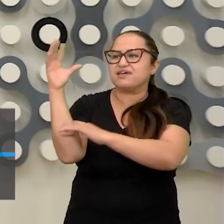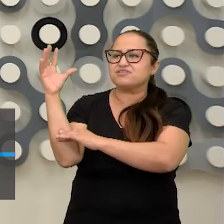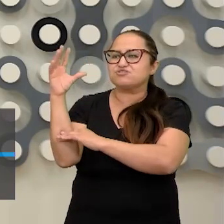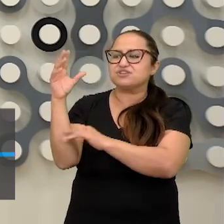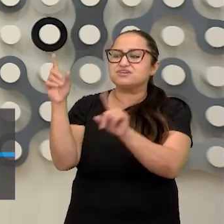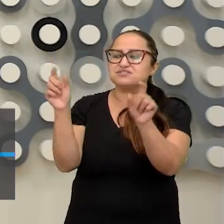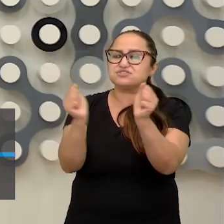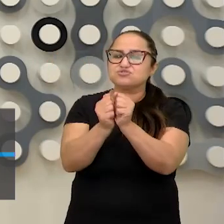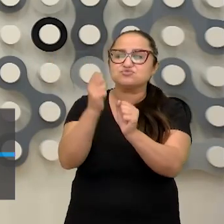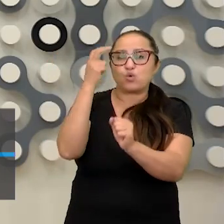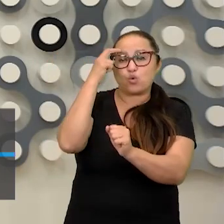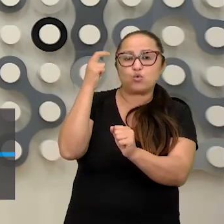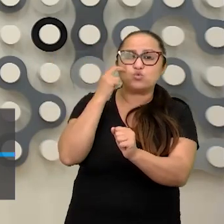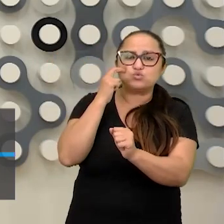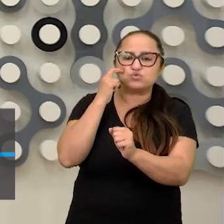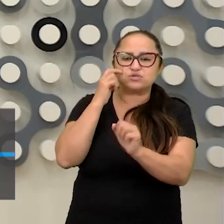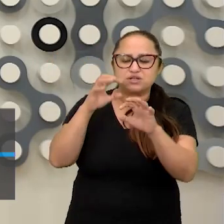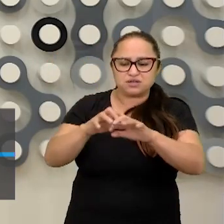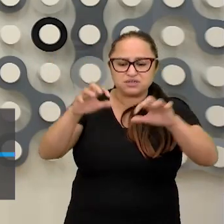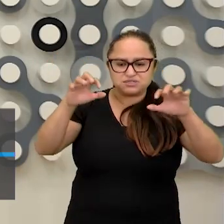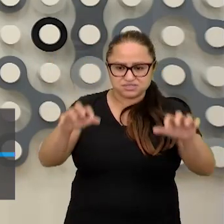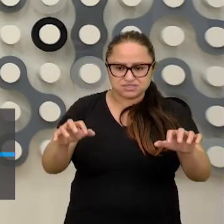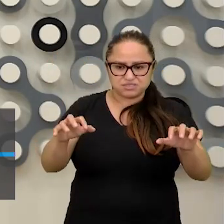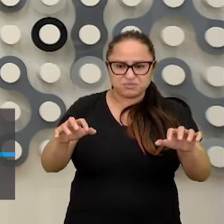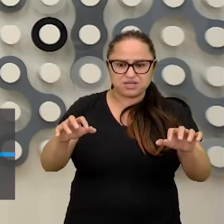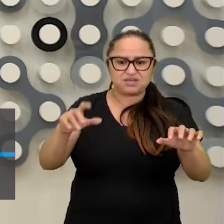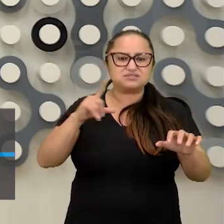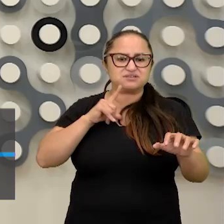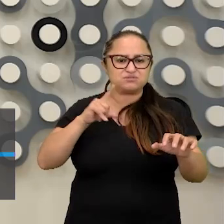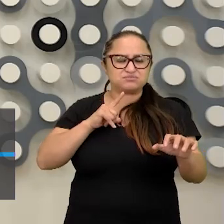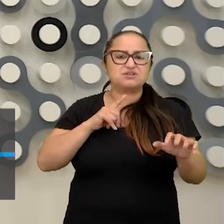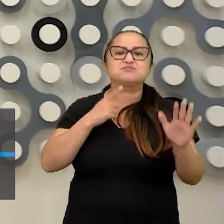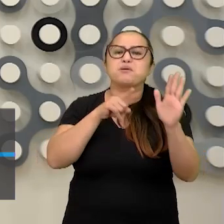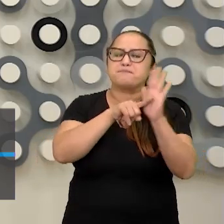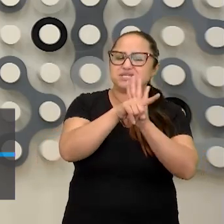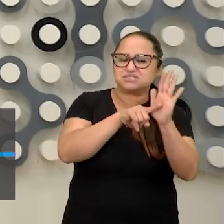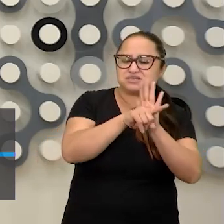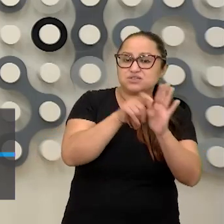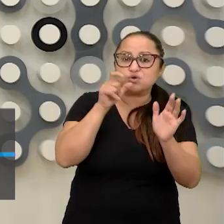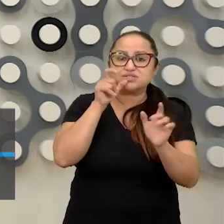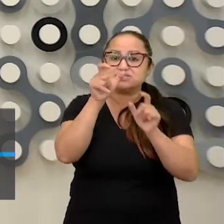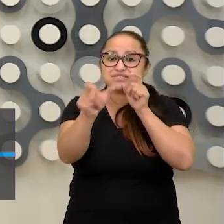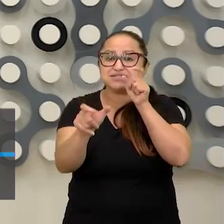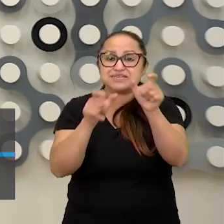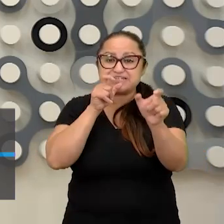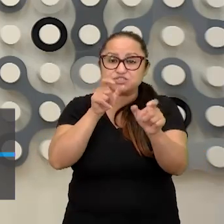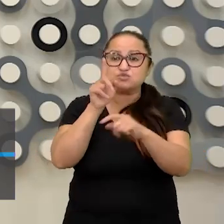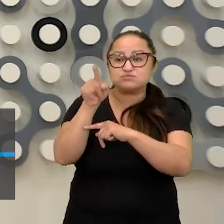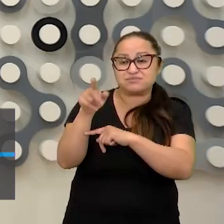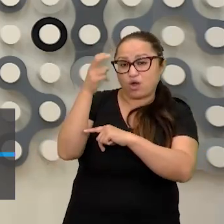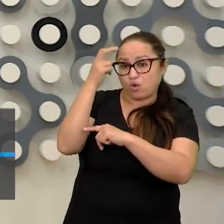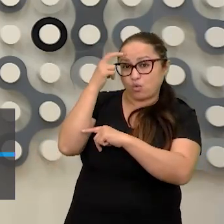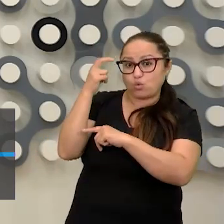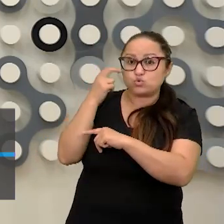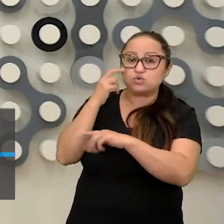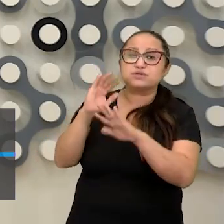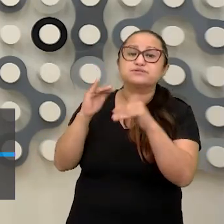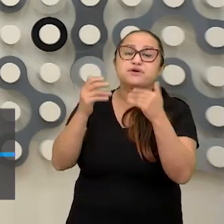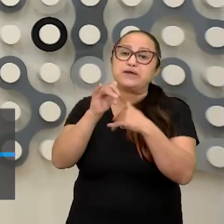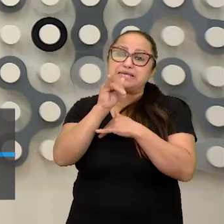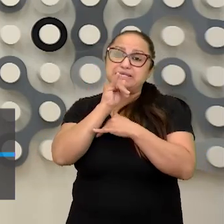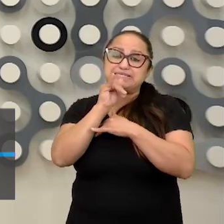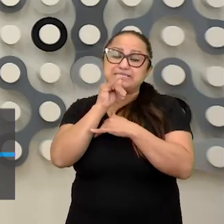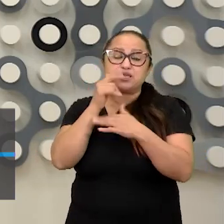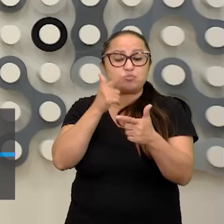própria separação ela é muito questionada pelos próprios pesquisadores críticos da cultura, né? Então, por exemplo, um